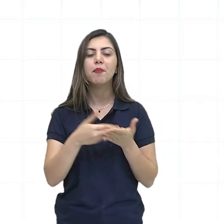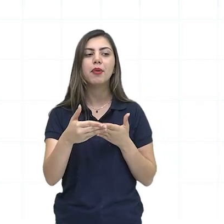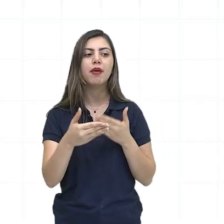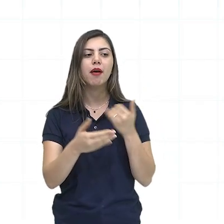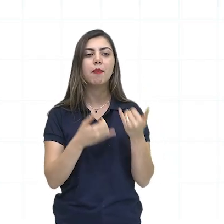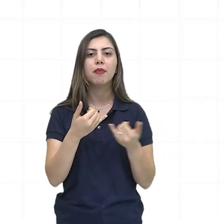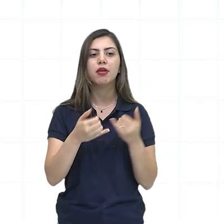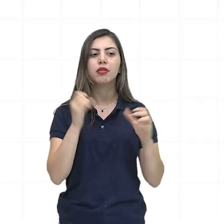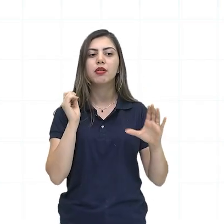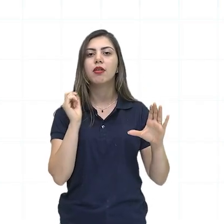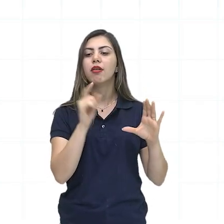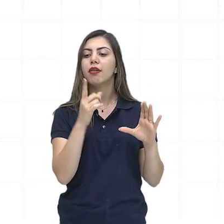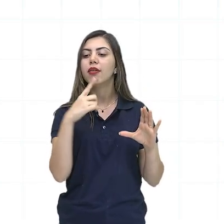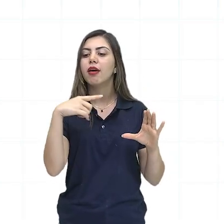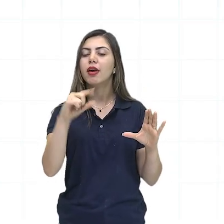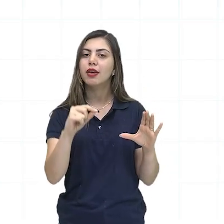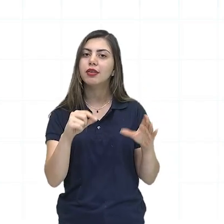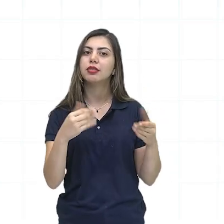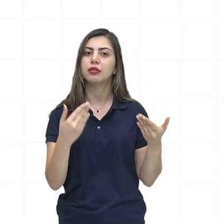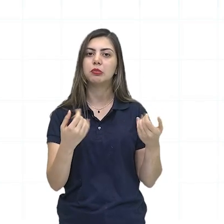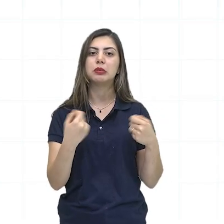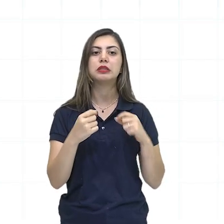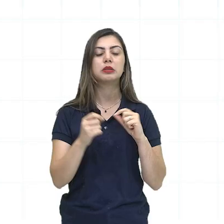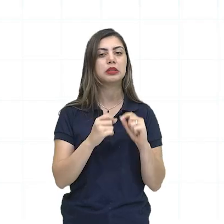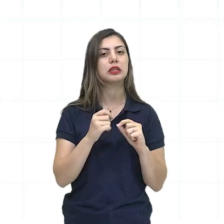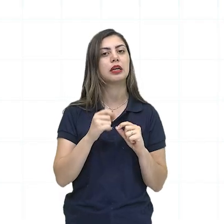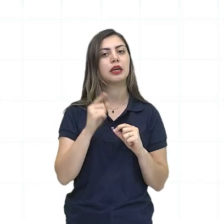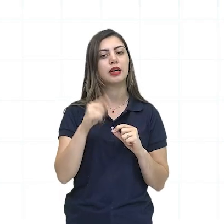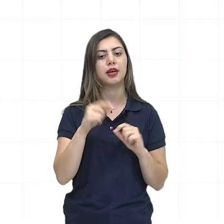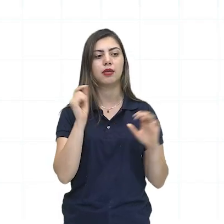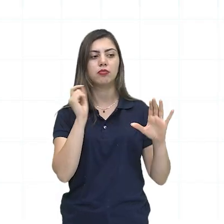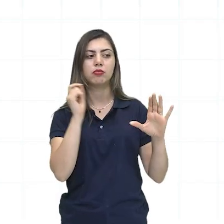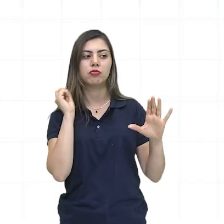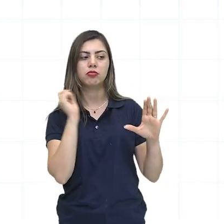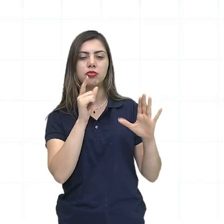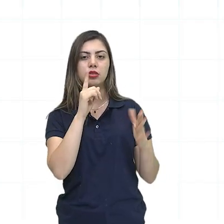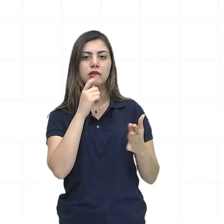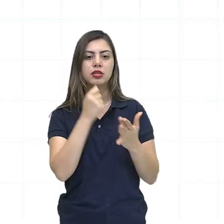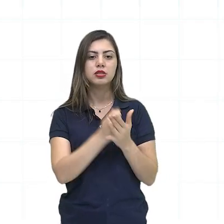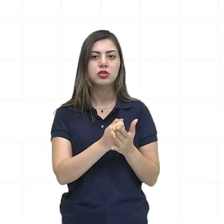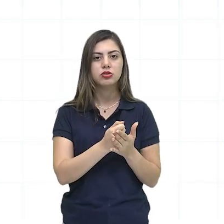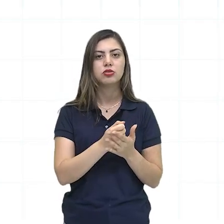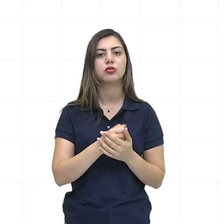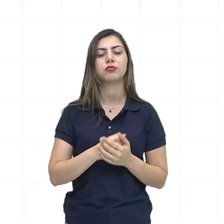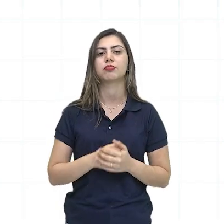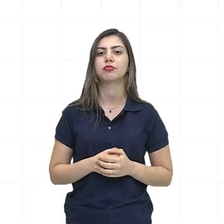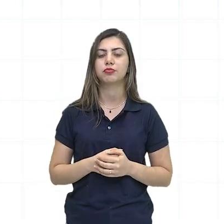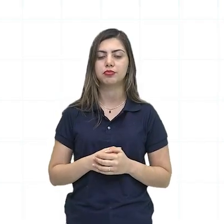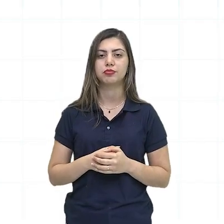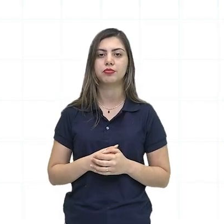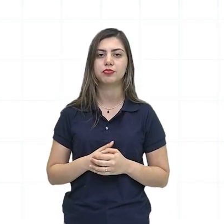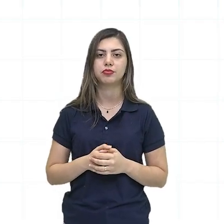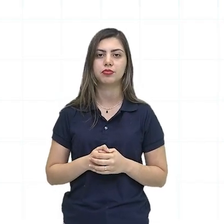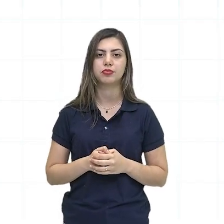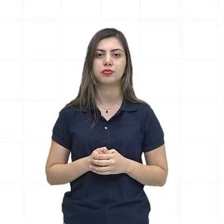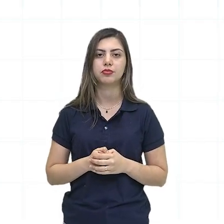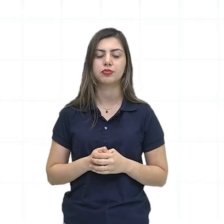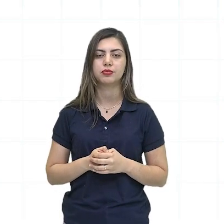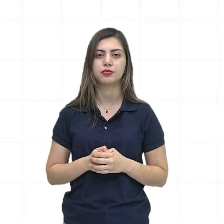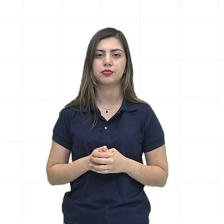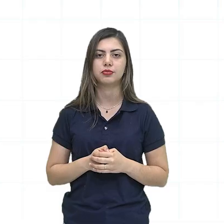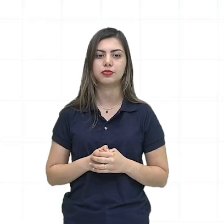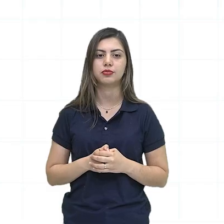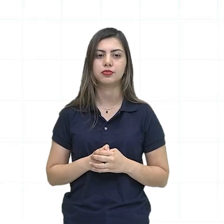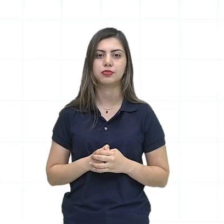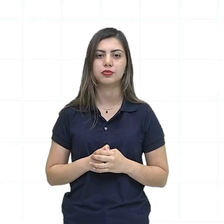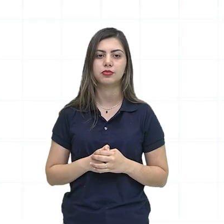que vai iniciar o jogo, tem essa jogada especial, digamos assim, que é para decidir quem começa, tá bom?